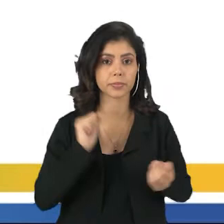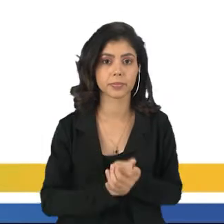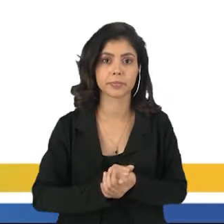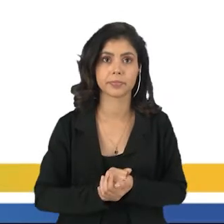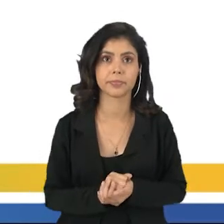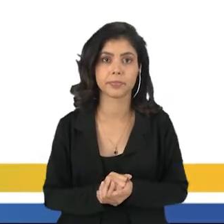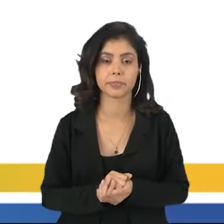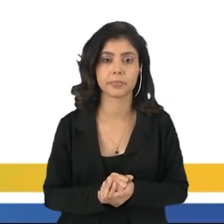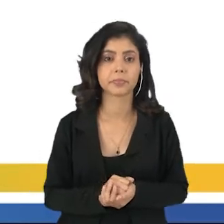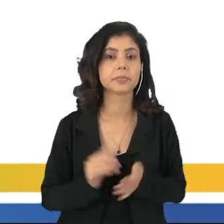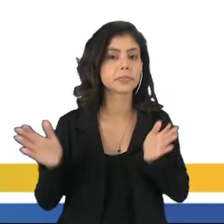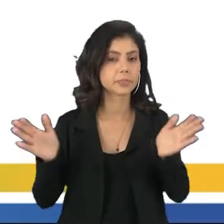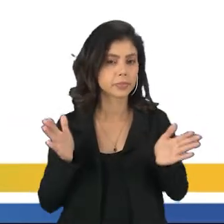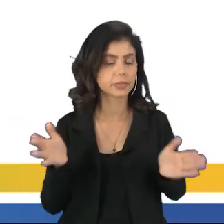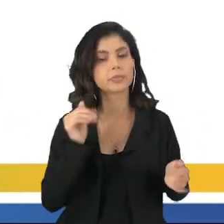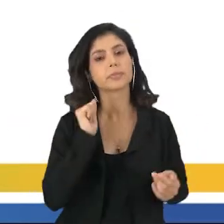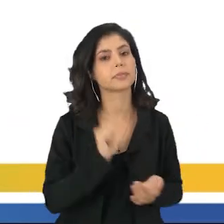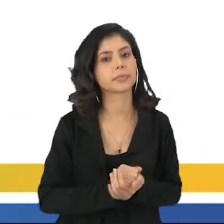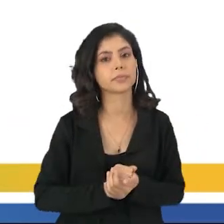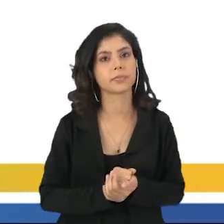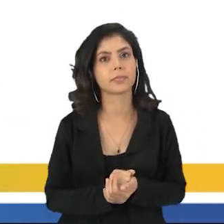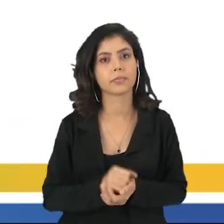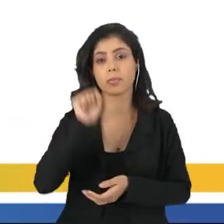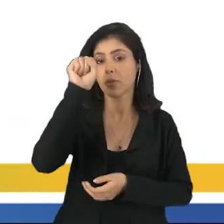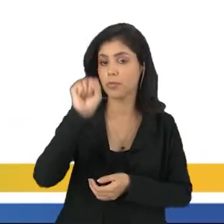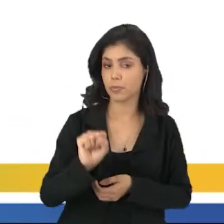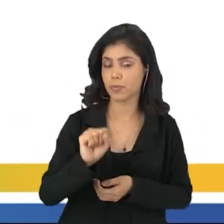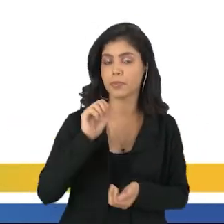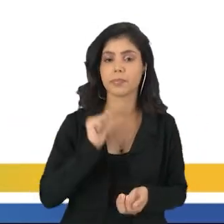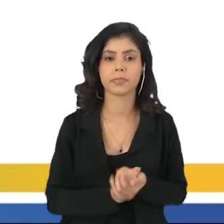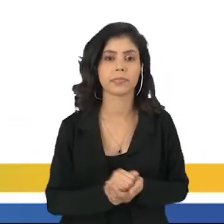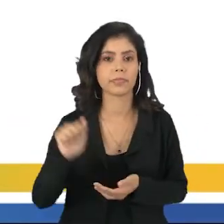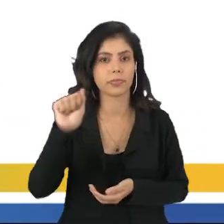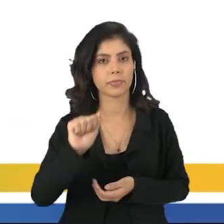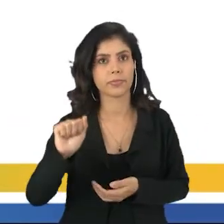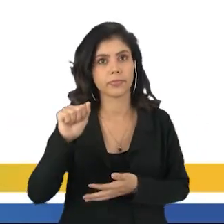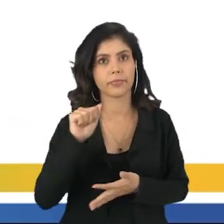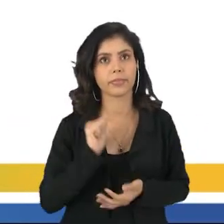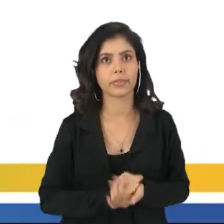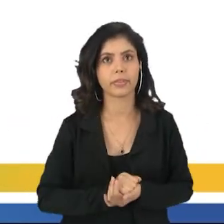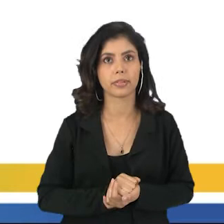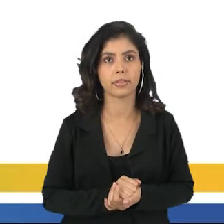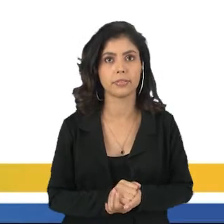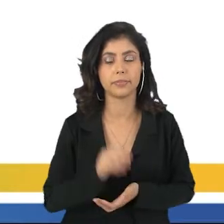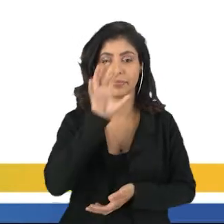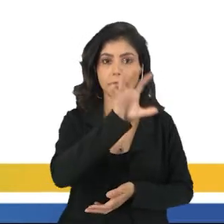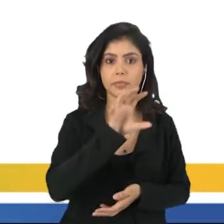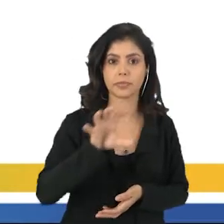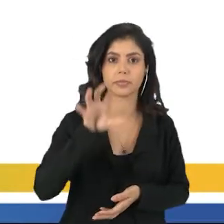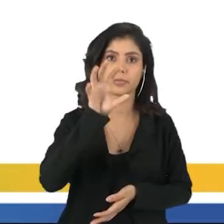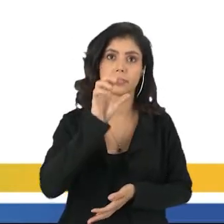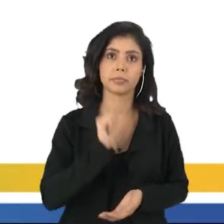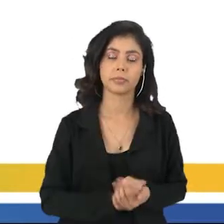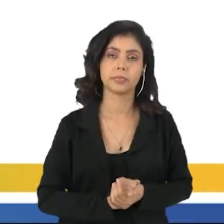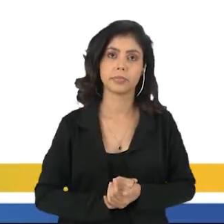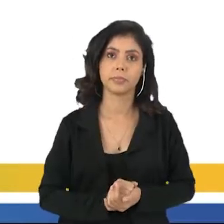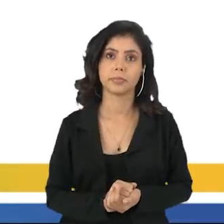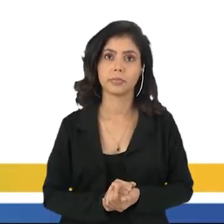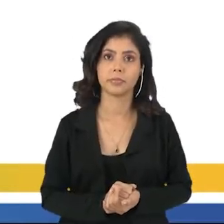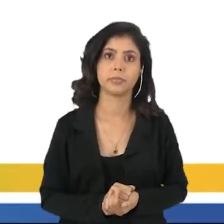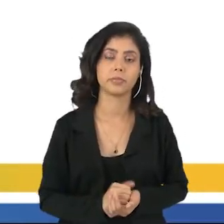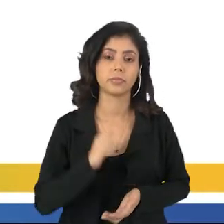britânicos tiveram maior participação, principalmente no sul da Ásia, e aqui nessa região, e também